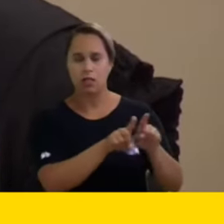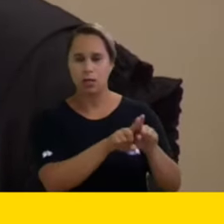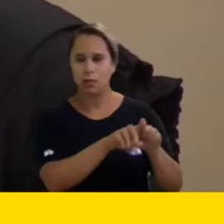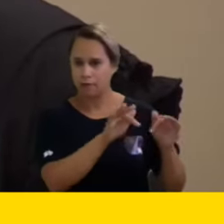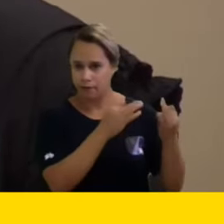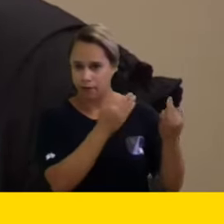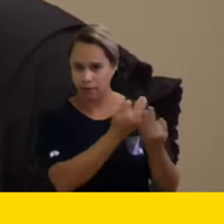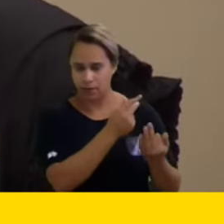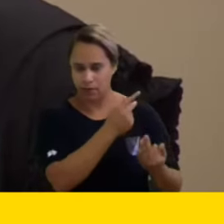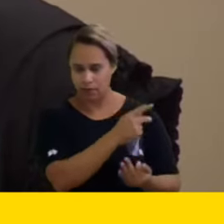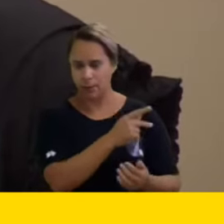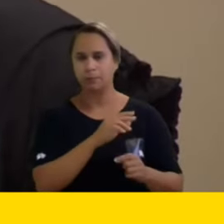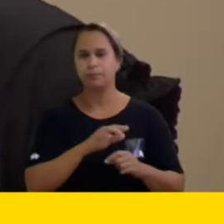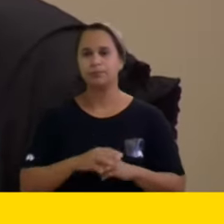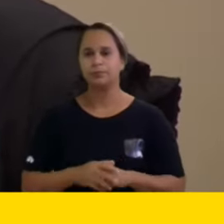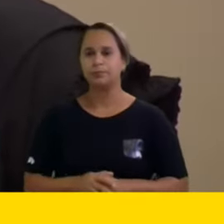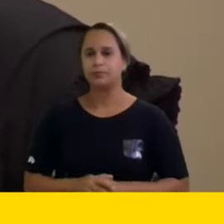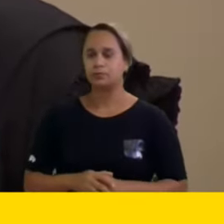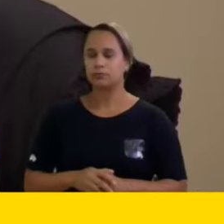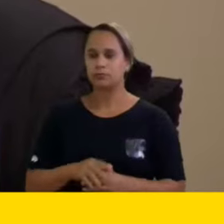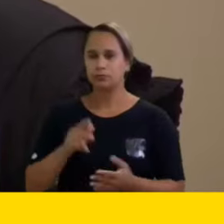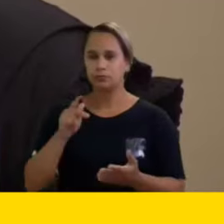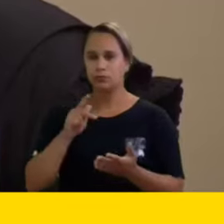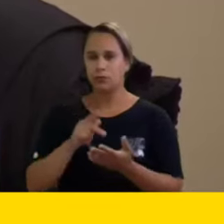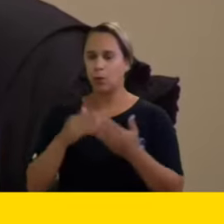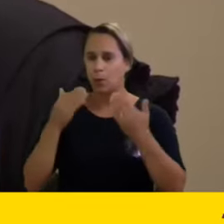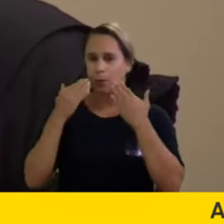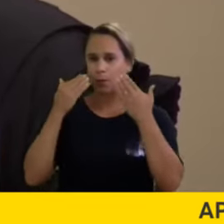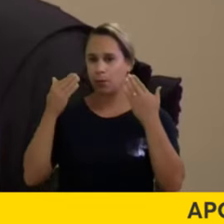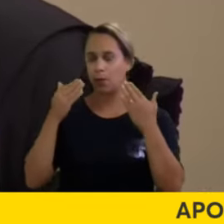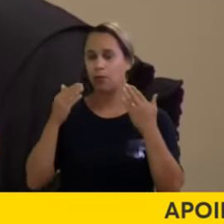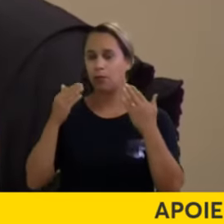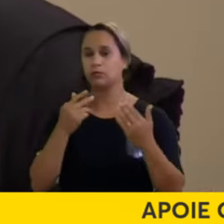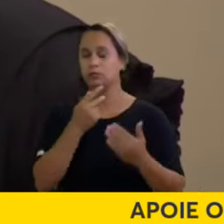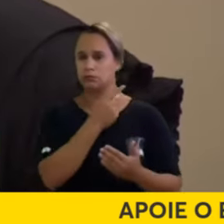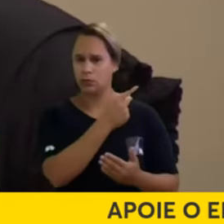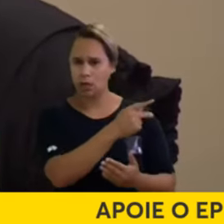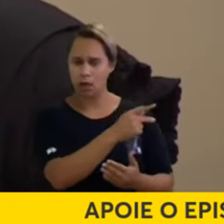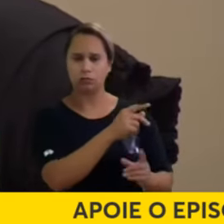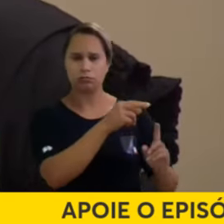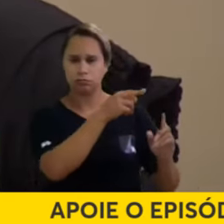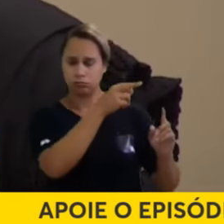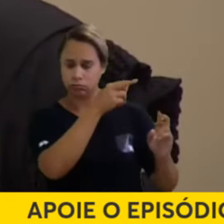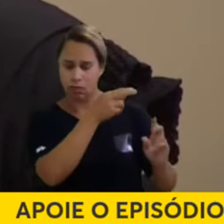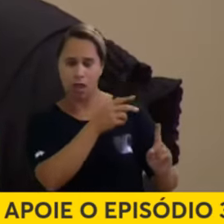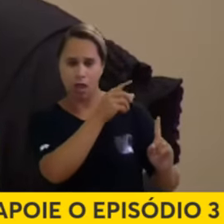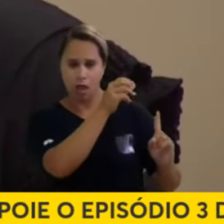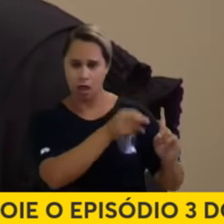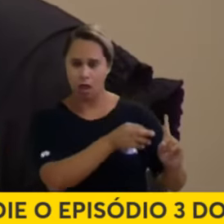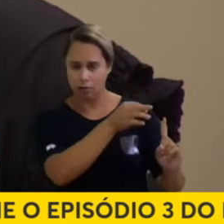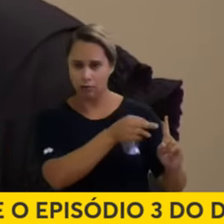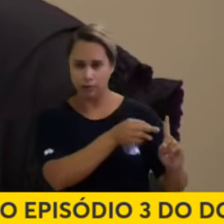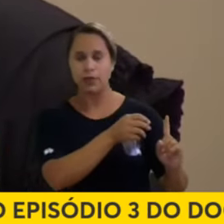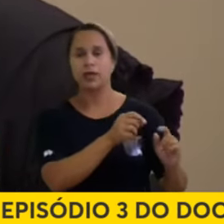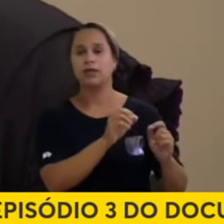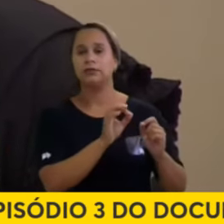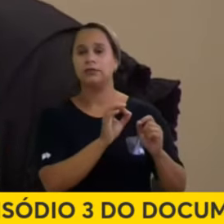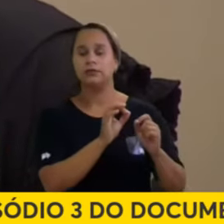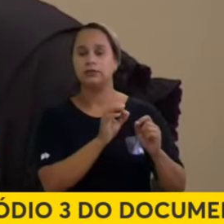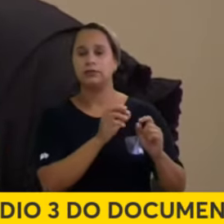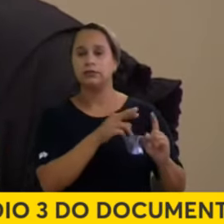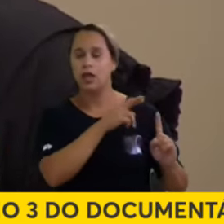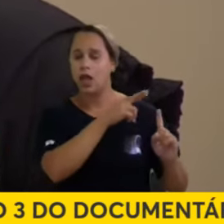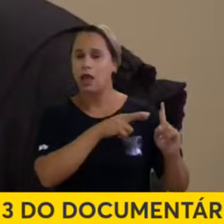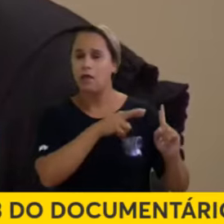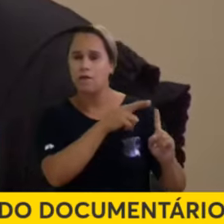é fato público e notório que o investigado Sérgio Mouro e sua família já eram alvo de ameaças de facções violentas como o PCC noticiado aqui